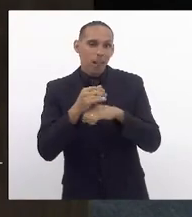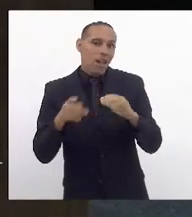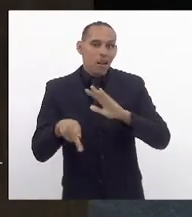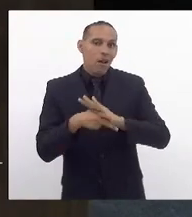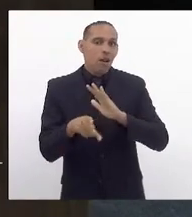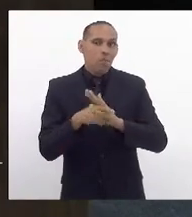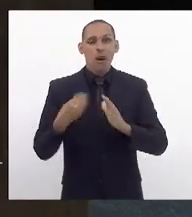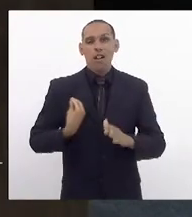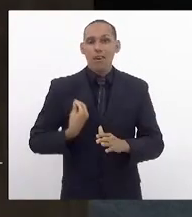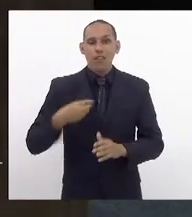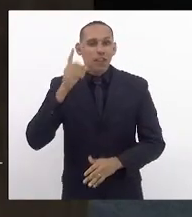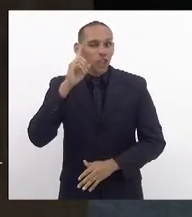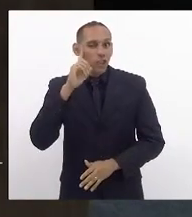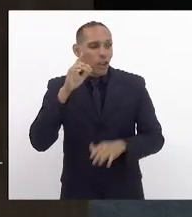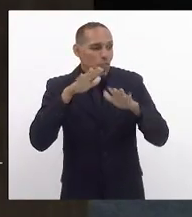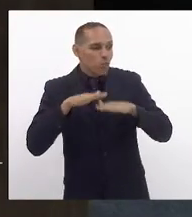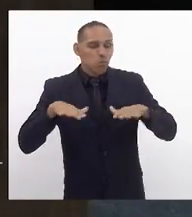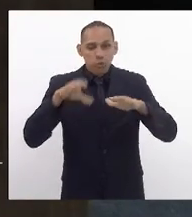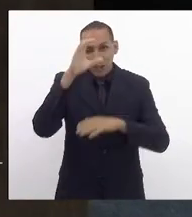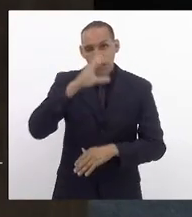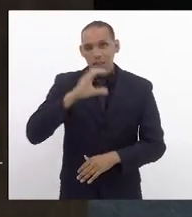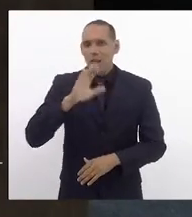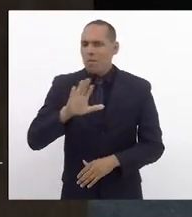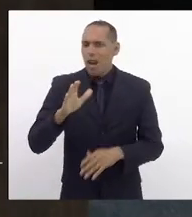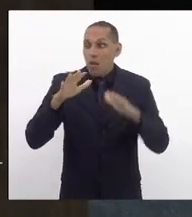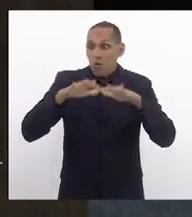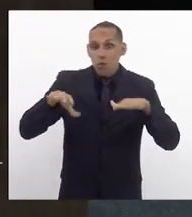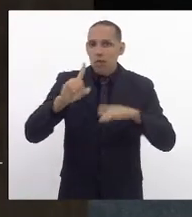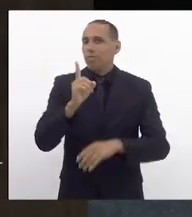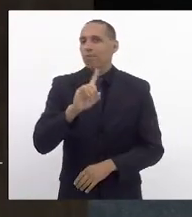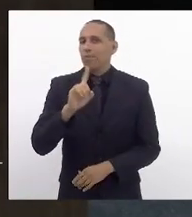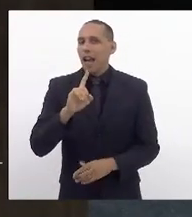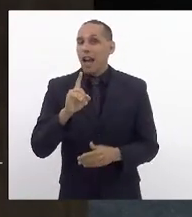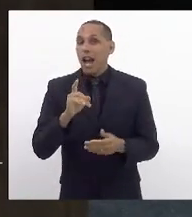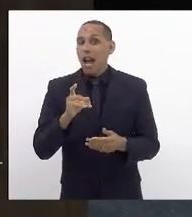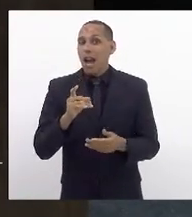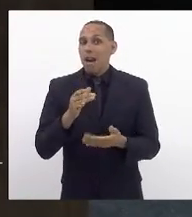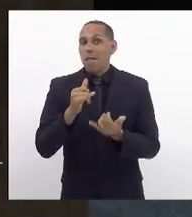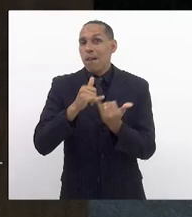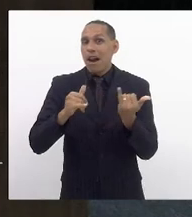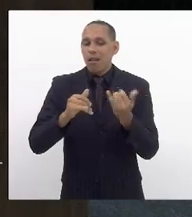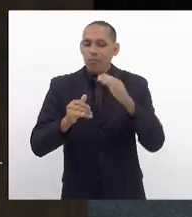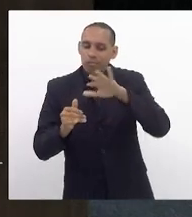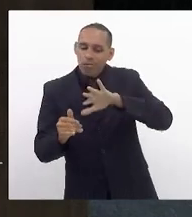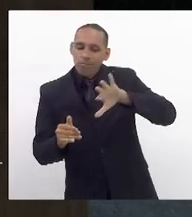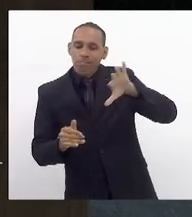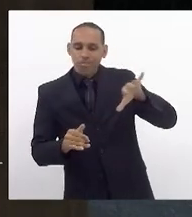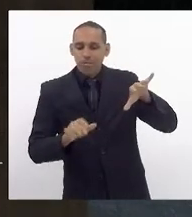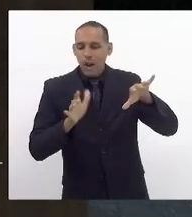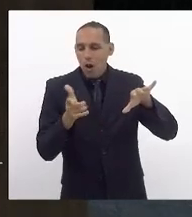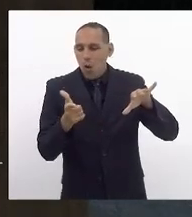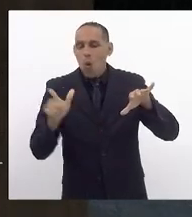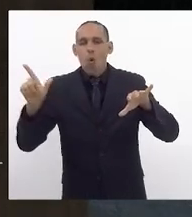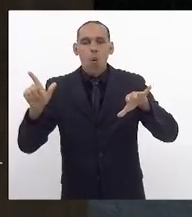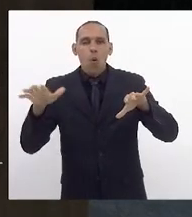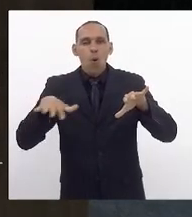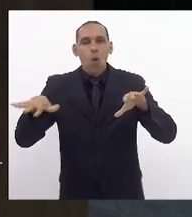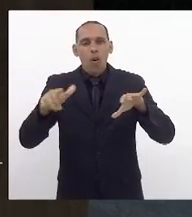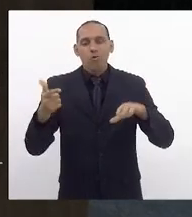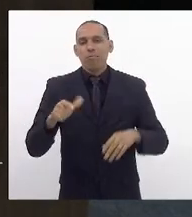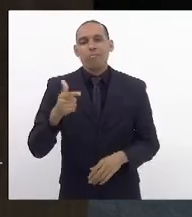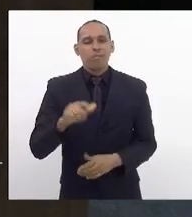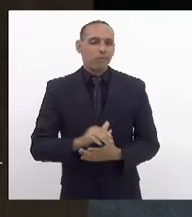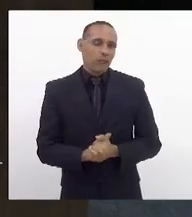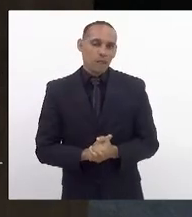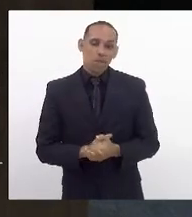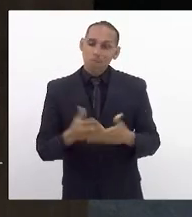do cidadão, mas não de todo mundo. De uma parte da cidadania só. Então, garantir que na Constituição do Estado isso esteja